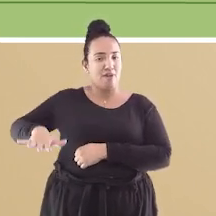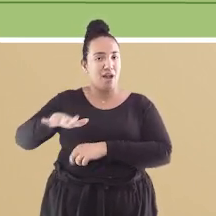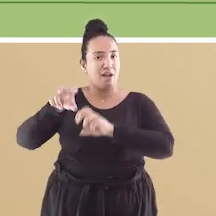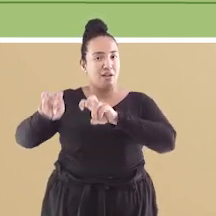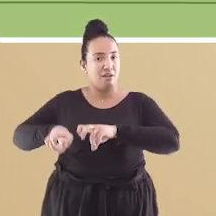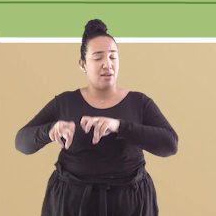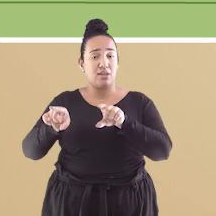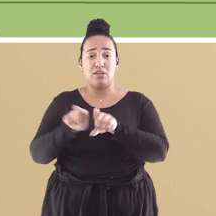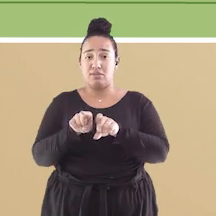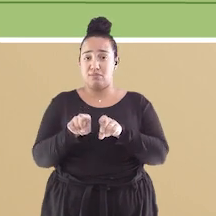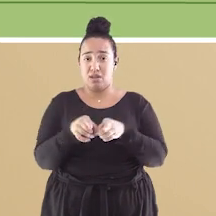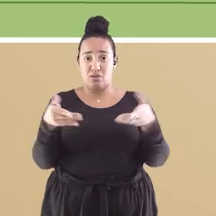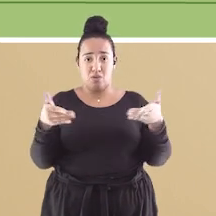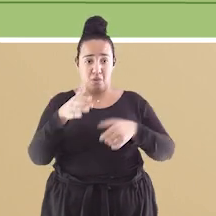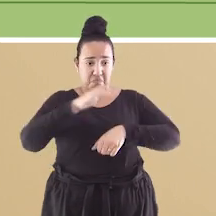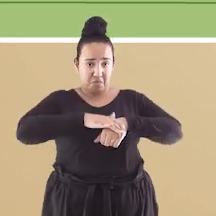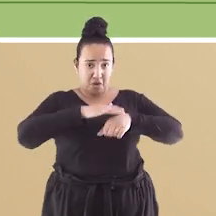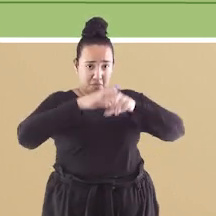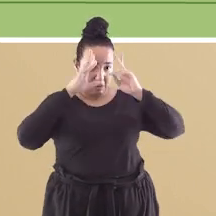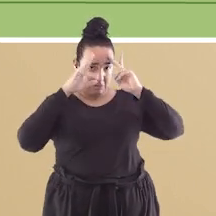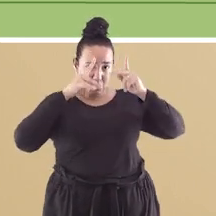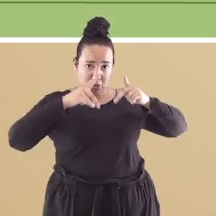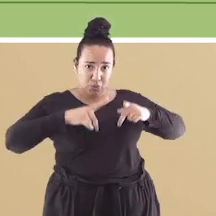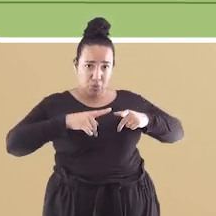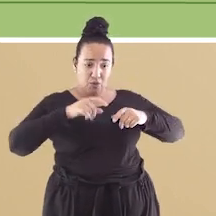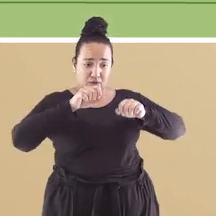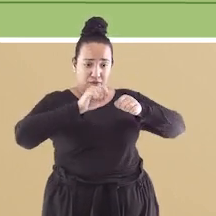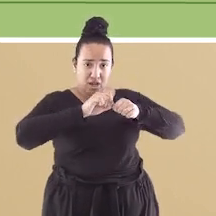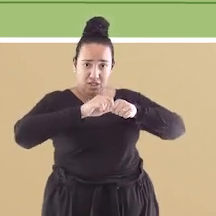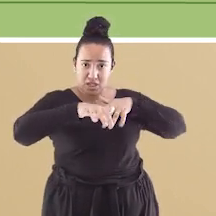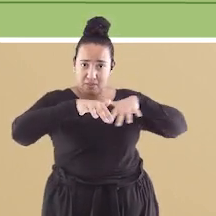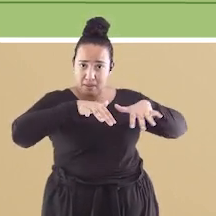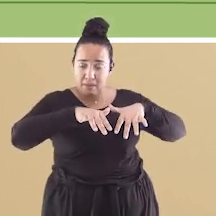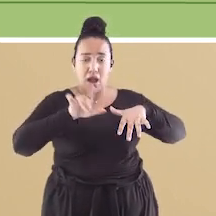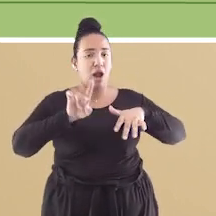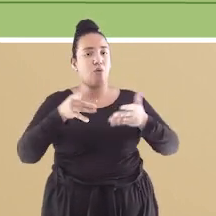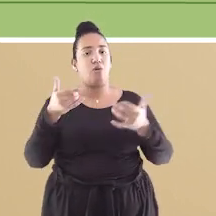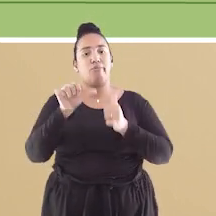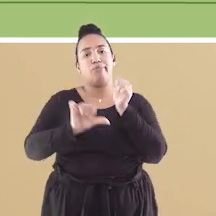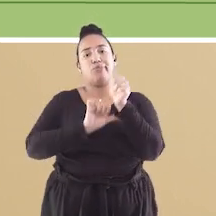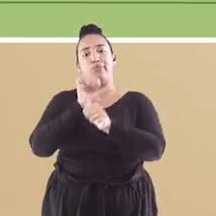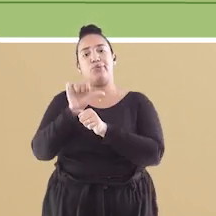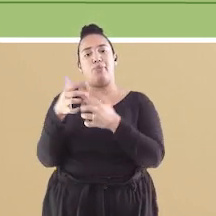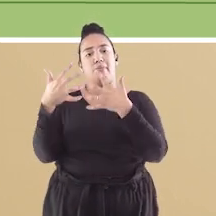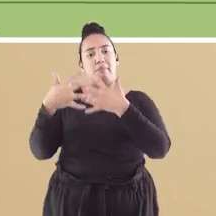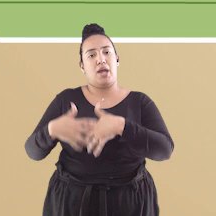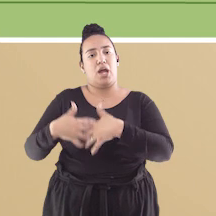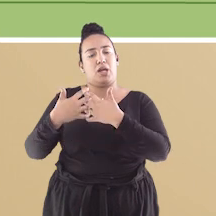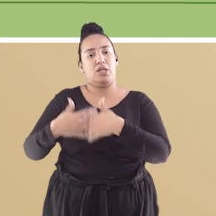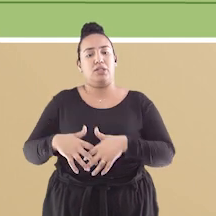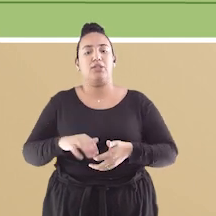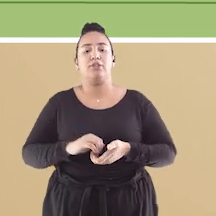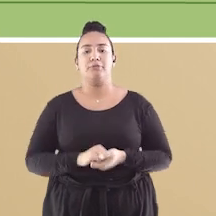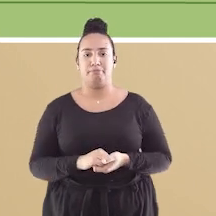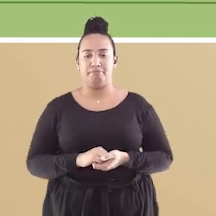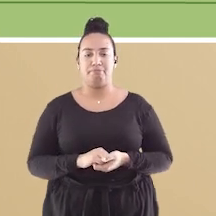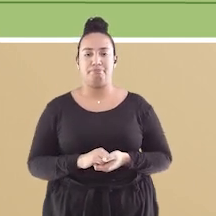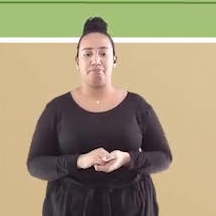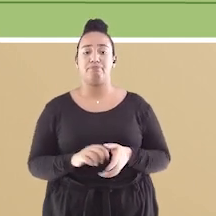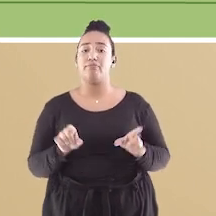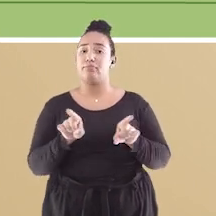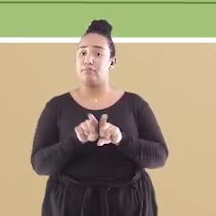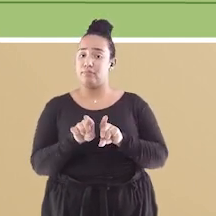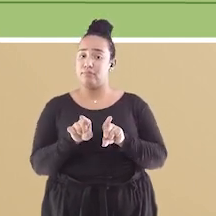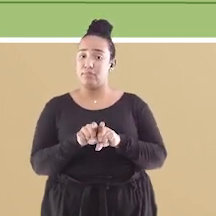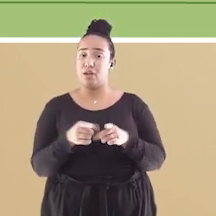Principalmente substituiu muito a mão de obra humana por máquinas. E também concentrou muitas terras